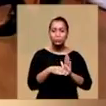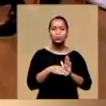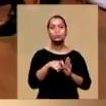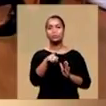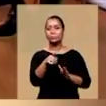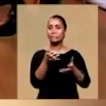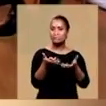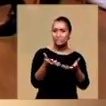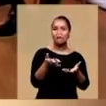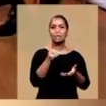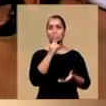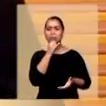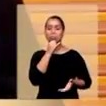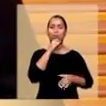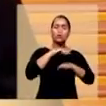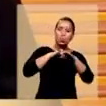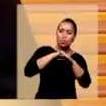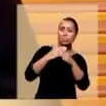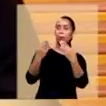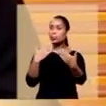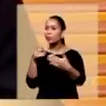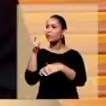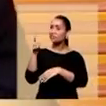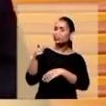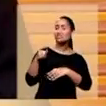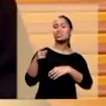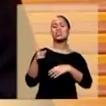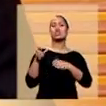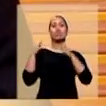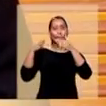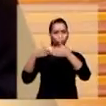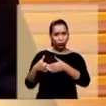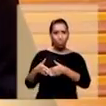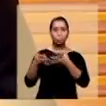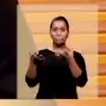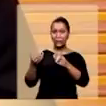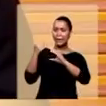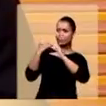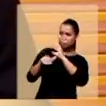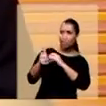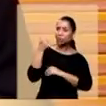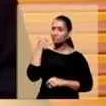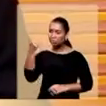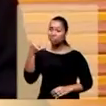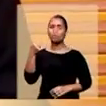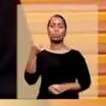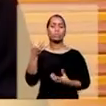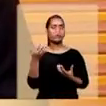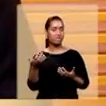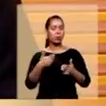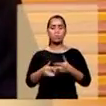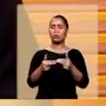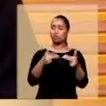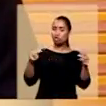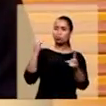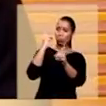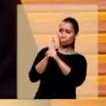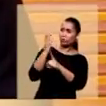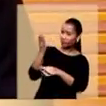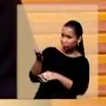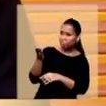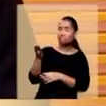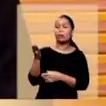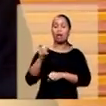programa. Quem quiser trocar uma ideia, conversar com você, uma coisa mais específica, você quer deixar algum e-mail, algum telefone de contato, alguma forma de te